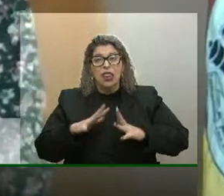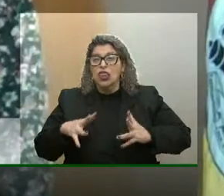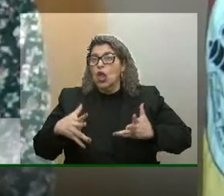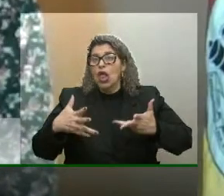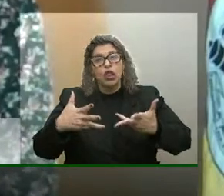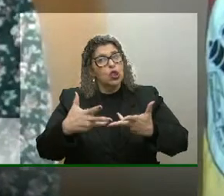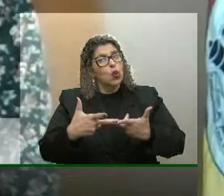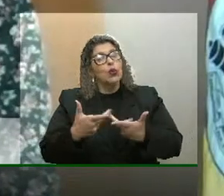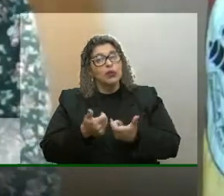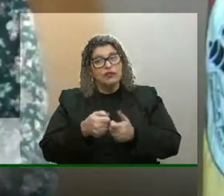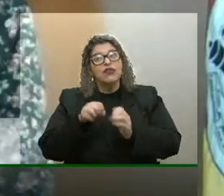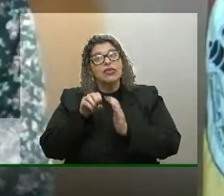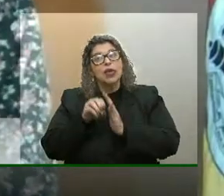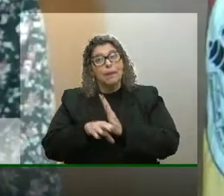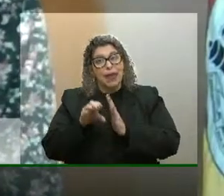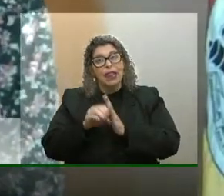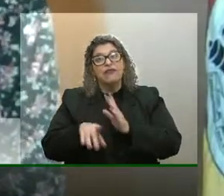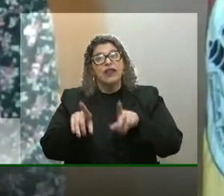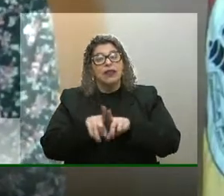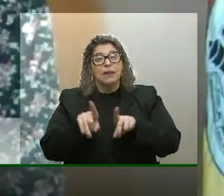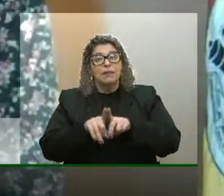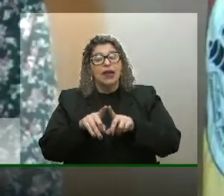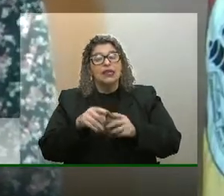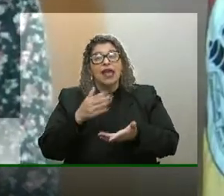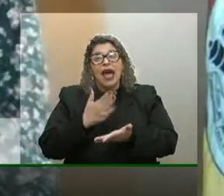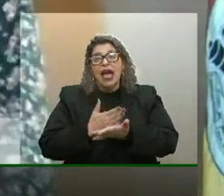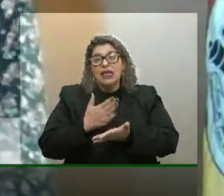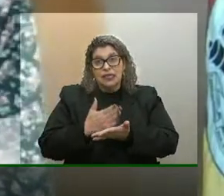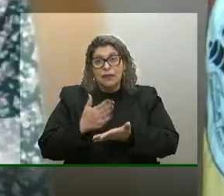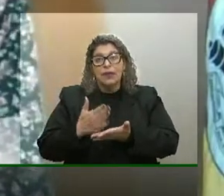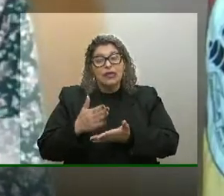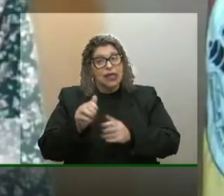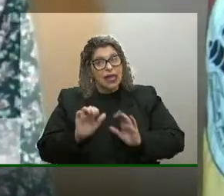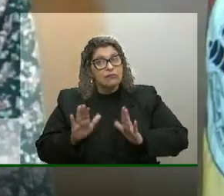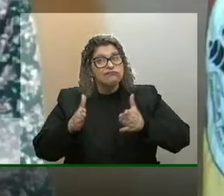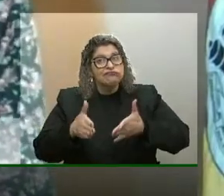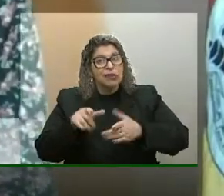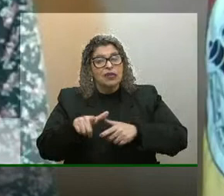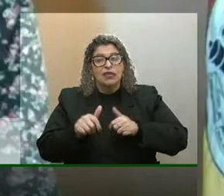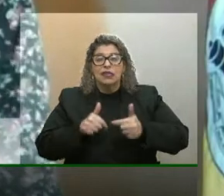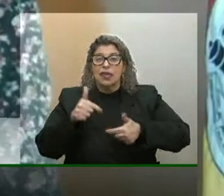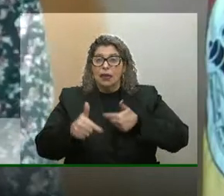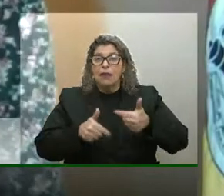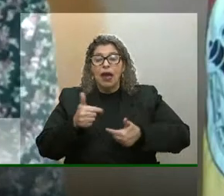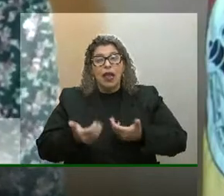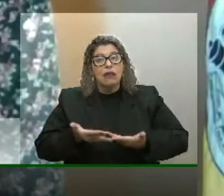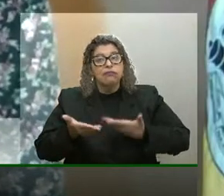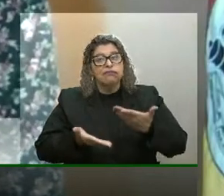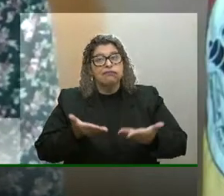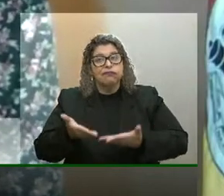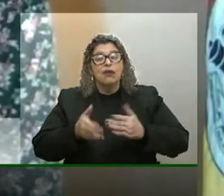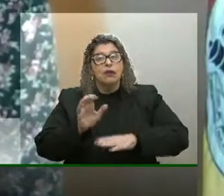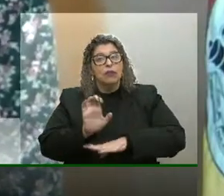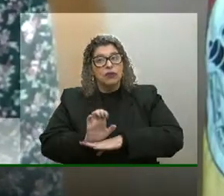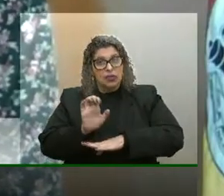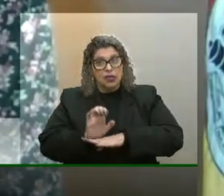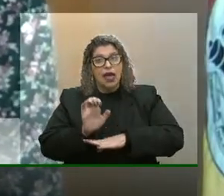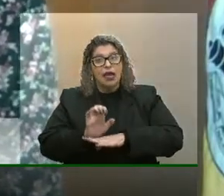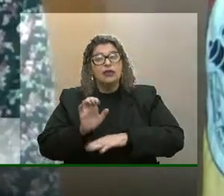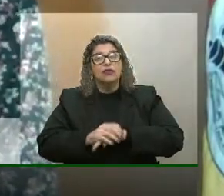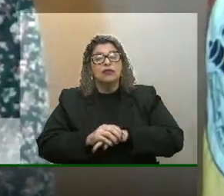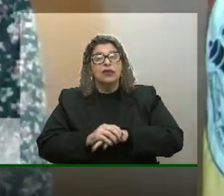todos beneficiados, mas que a parcela que presta serviço para o Estado será beneficiada com esse